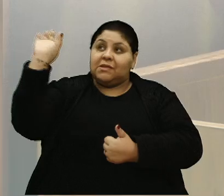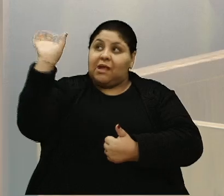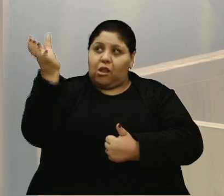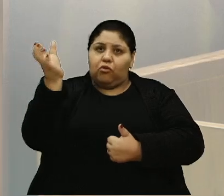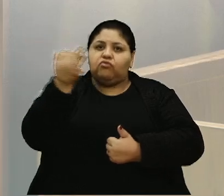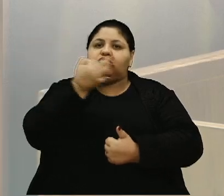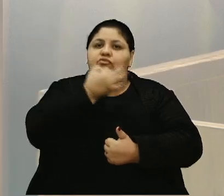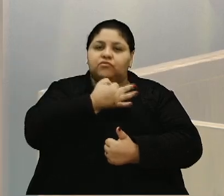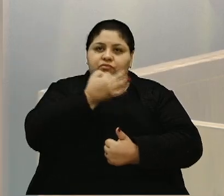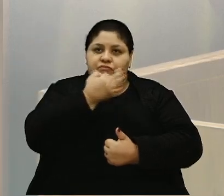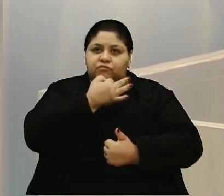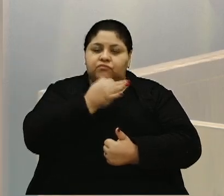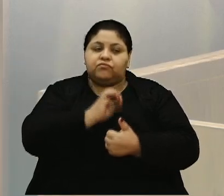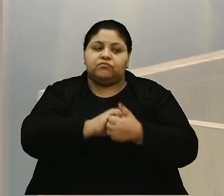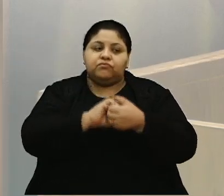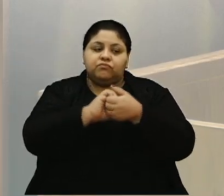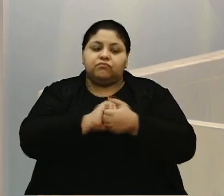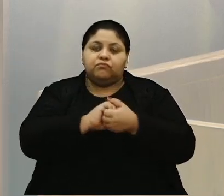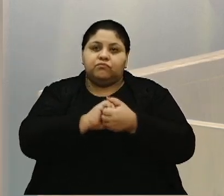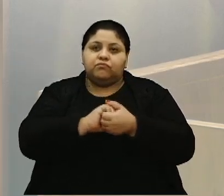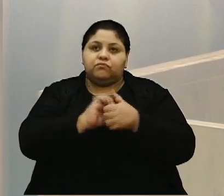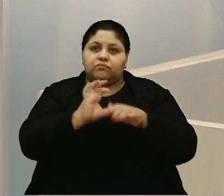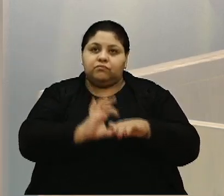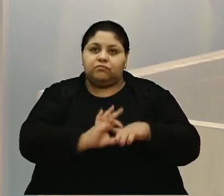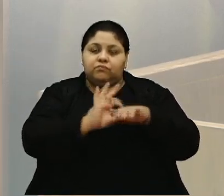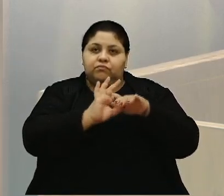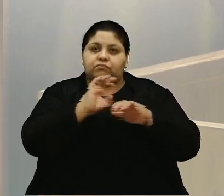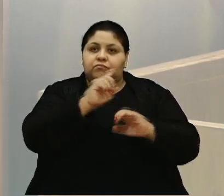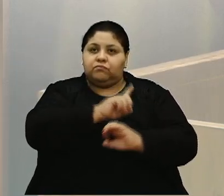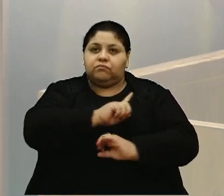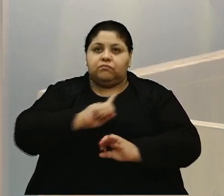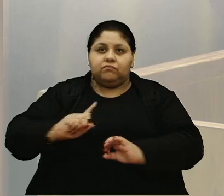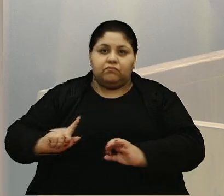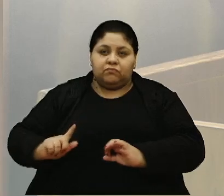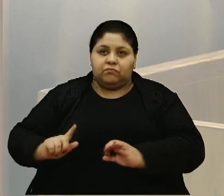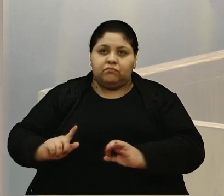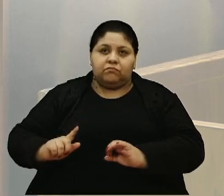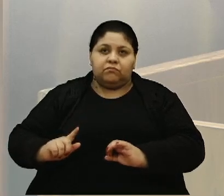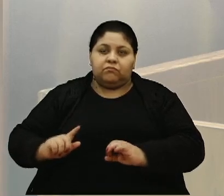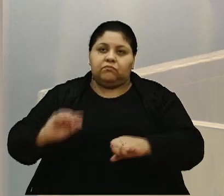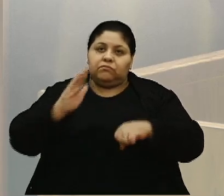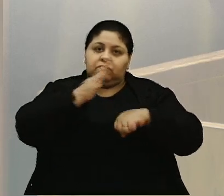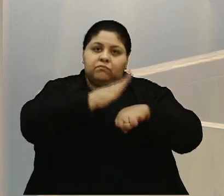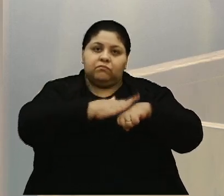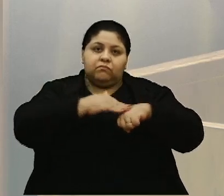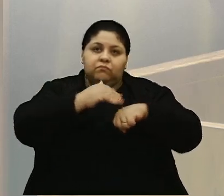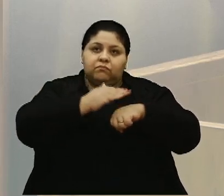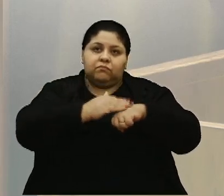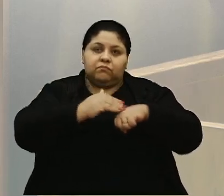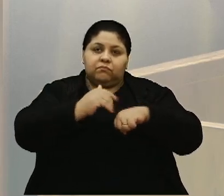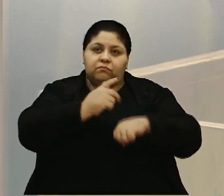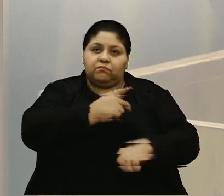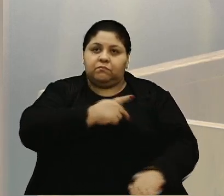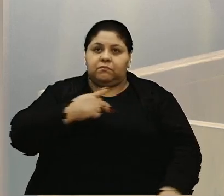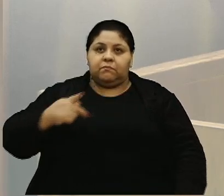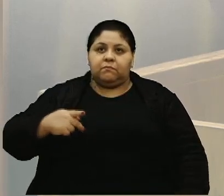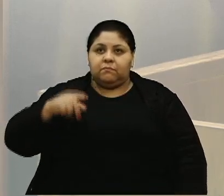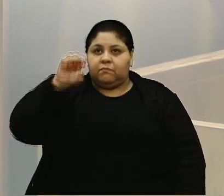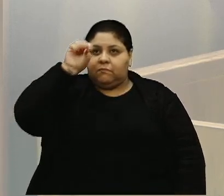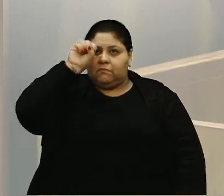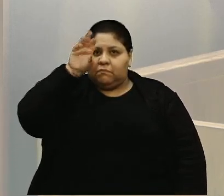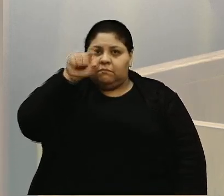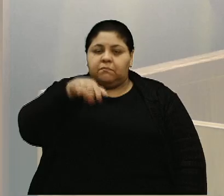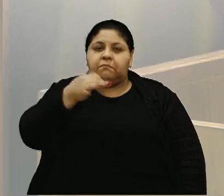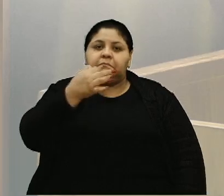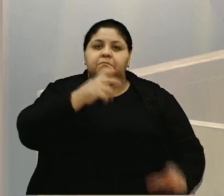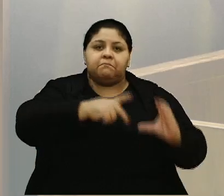Sul, cumprimentar o líder do governo, o nosso querido pastor Fiuza, aqui da Câmara de Vereador,